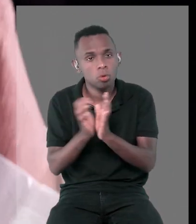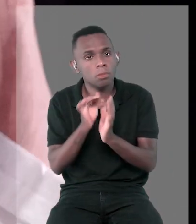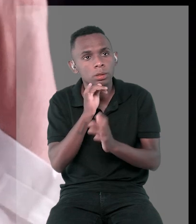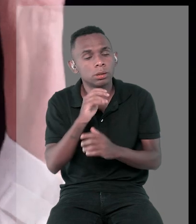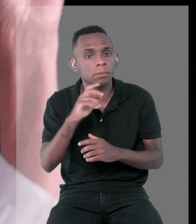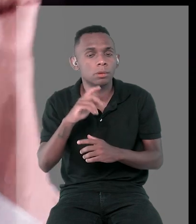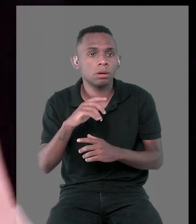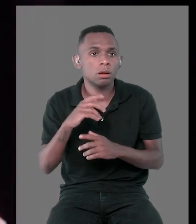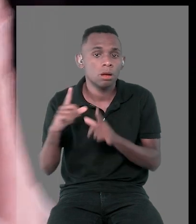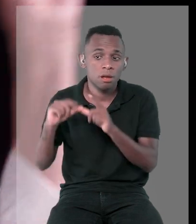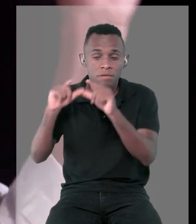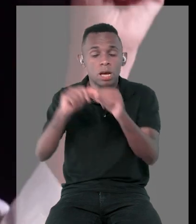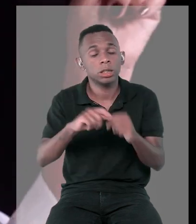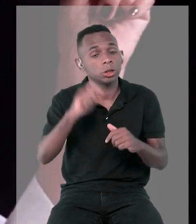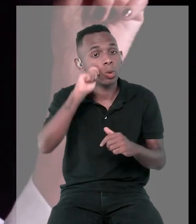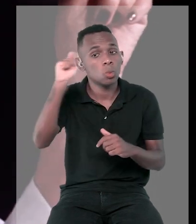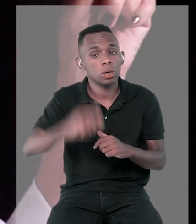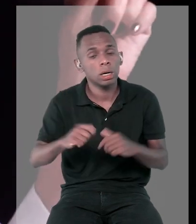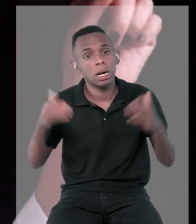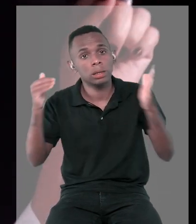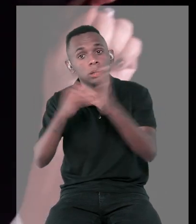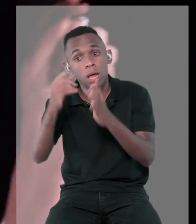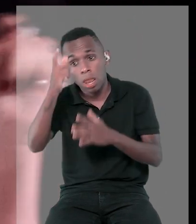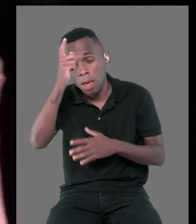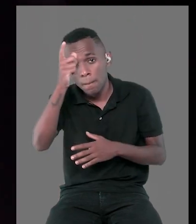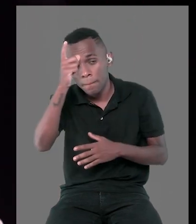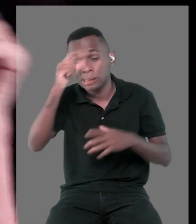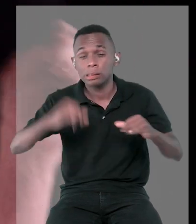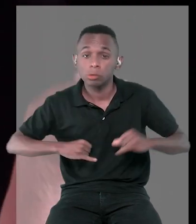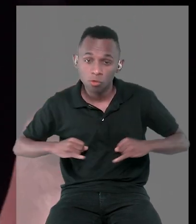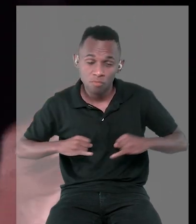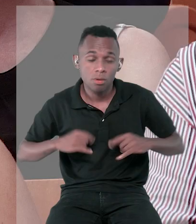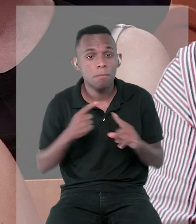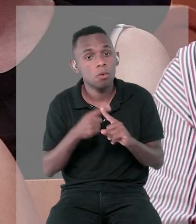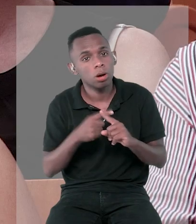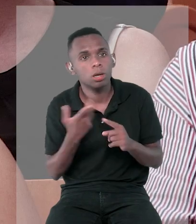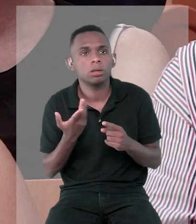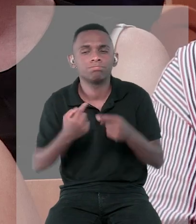da Ucrânia, né, até a Alemanha, né, também foi muito sofrida,